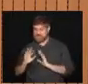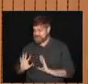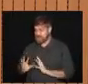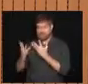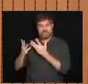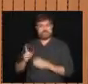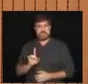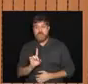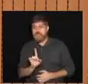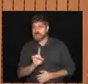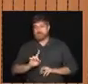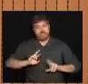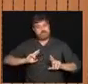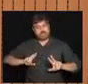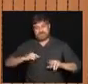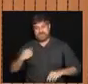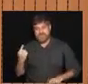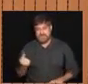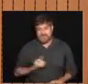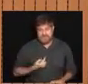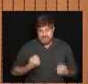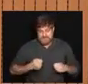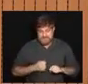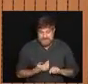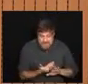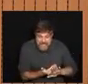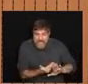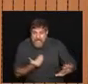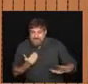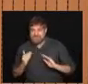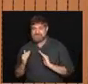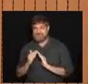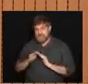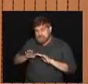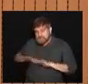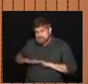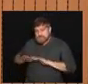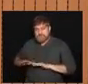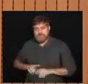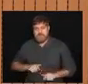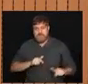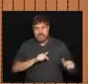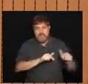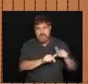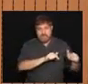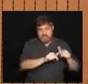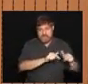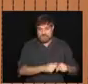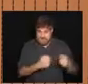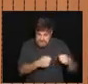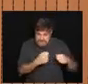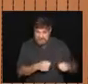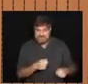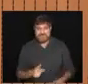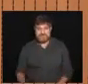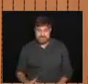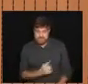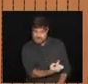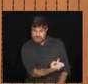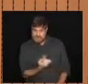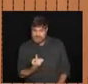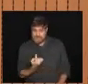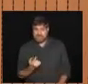Nós estamos vivendo isolamento domiciliar. Quem não tiver que trabalhar como eu, como muitos